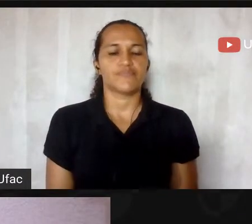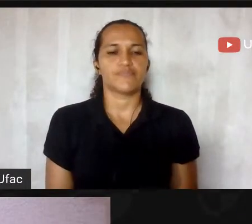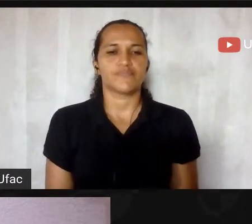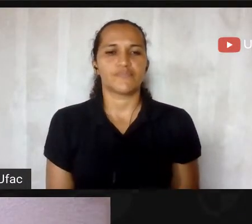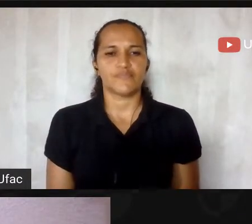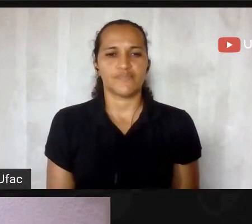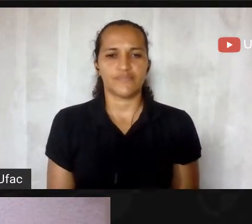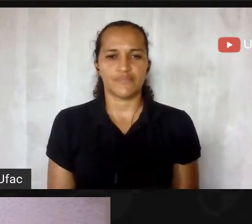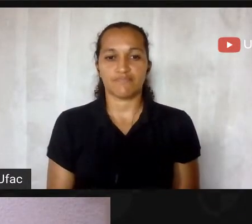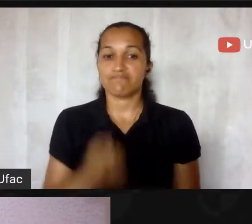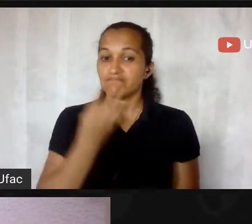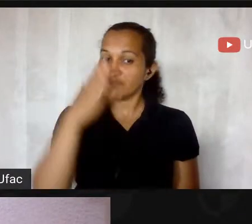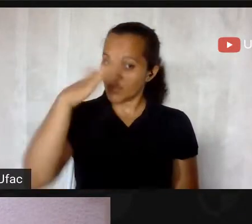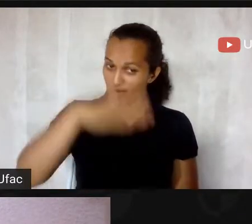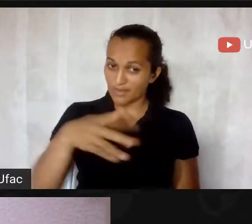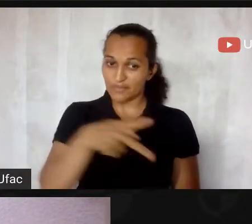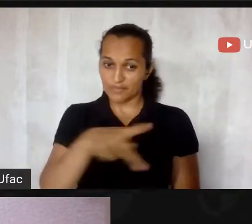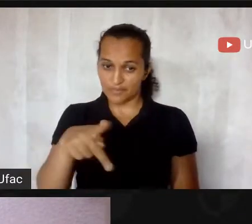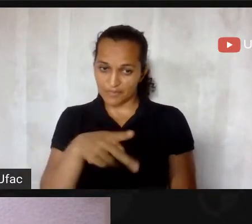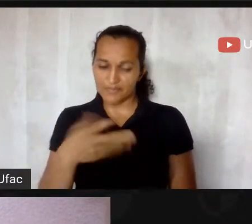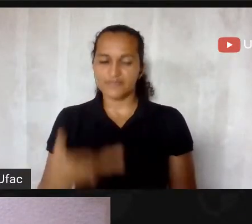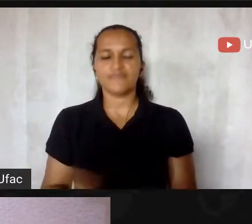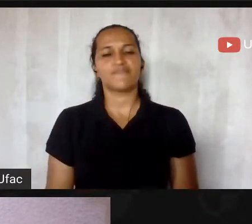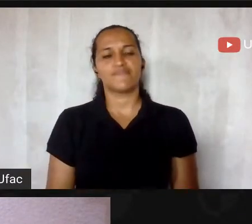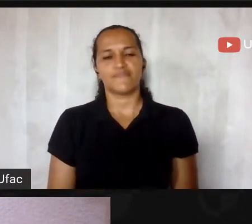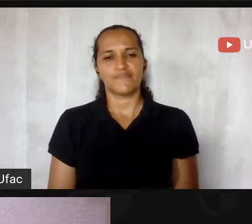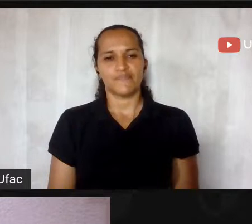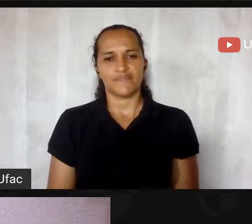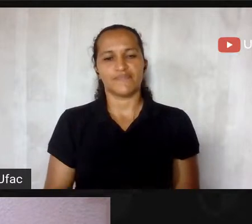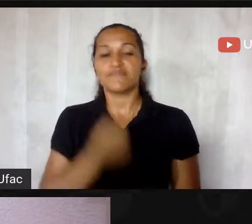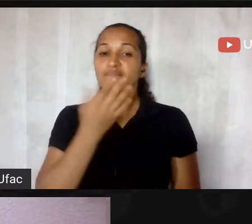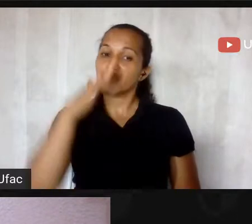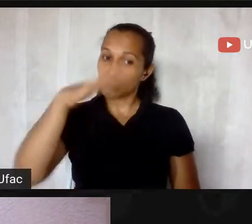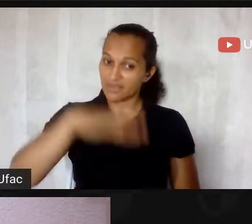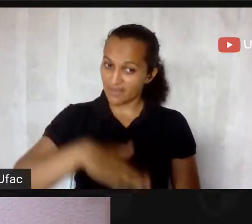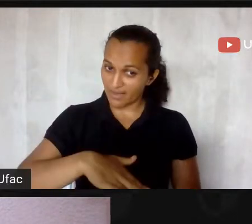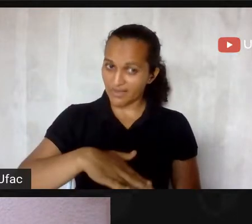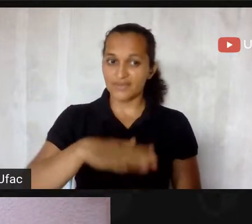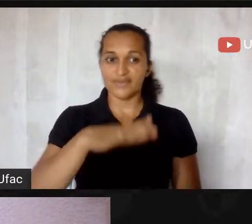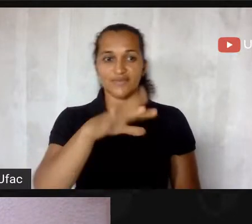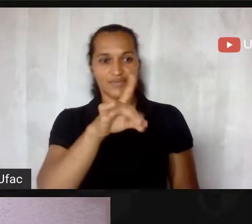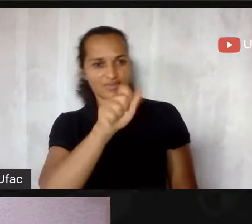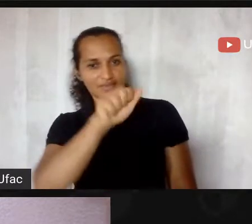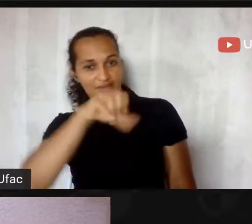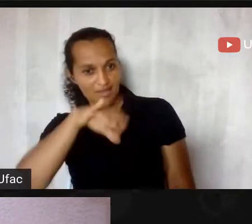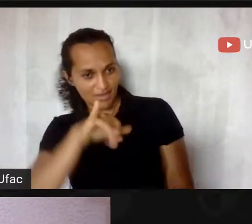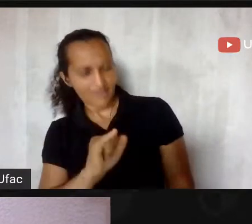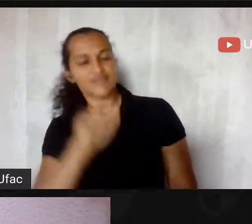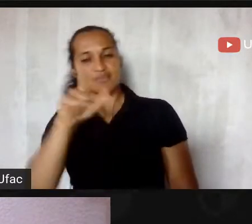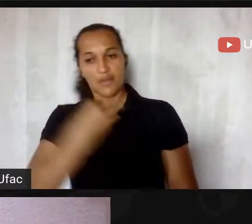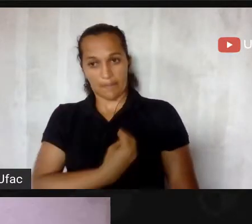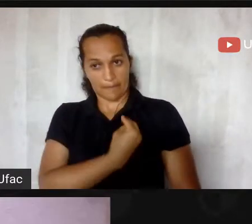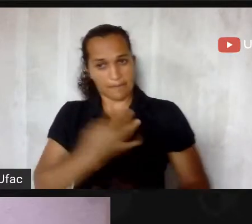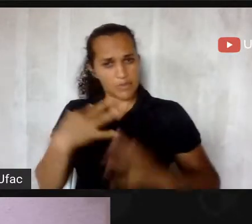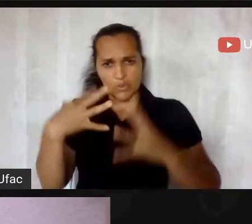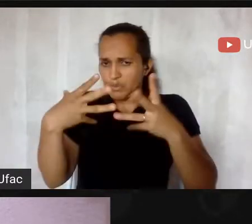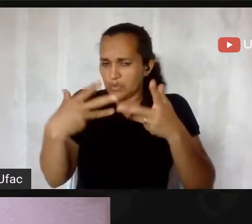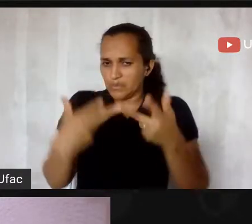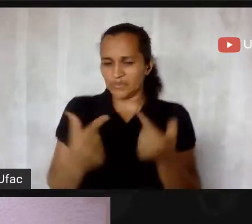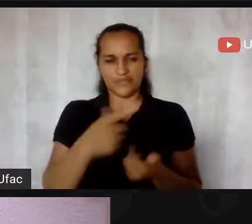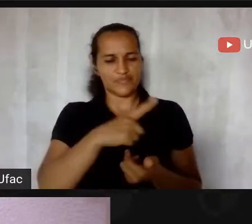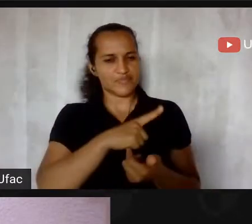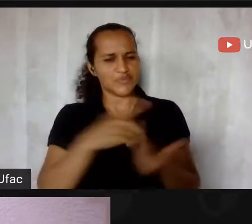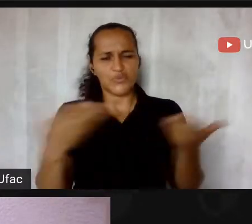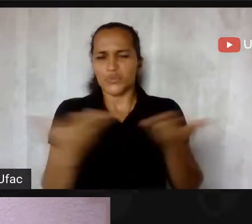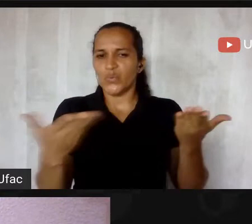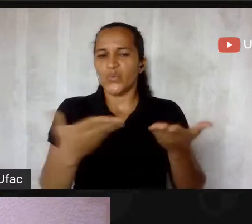Boa tarde, professora. Boa tarde, Darcy. Boa tarde aos presentes nesse significativo